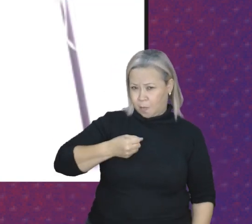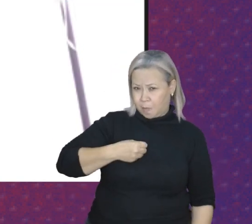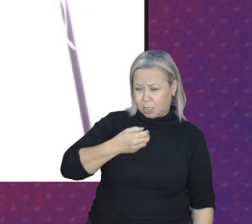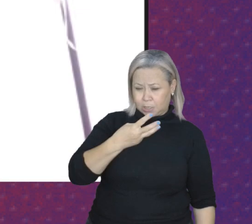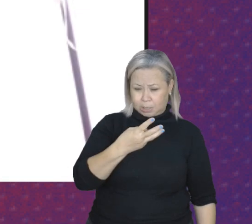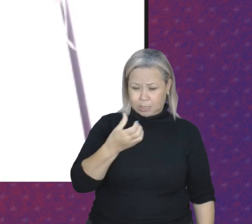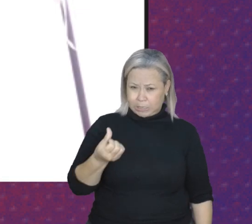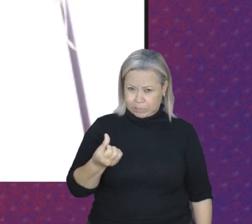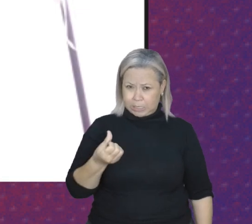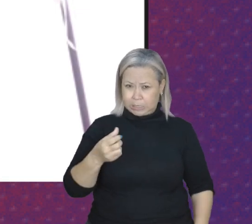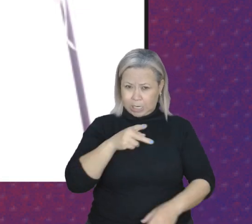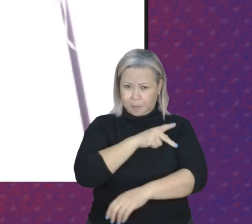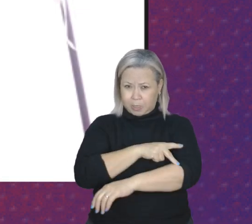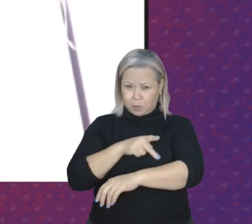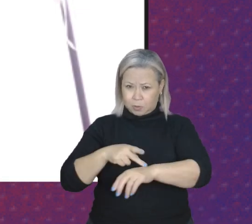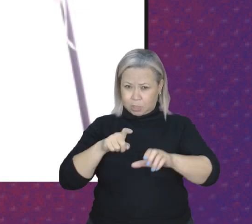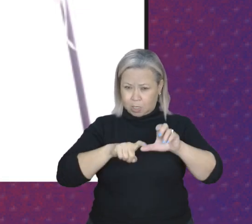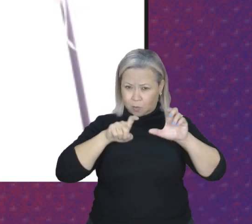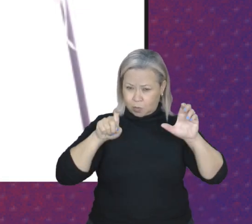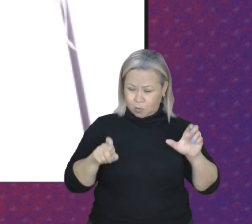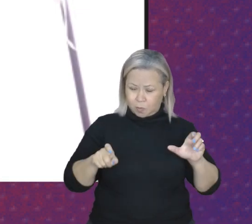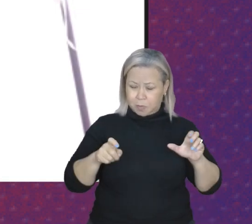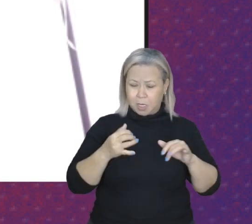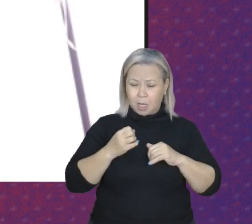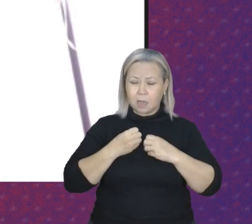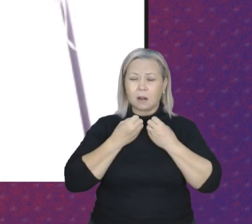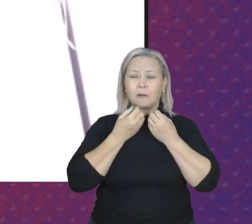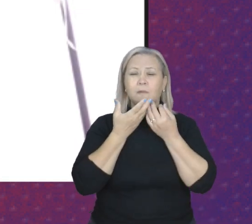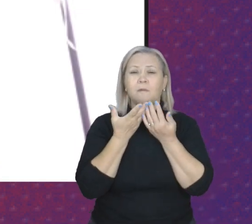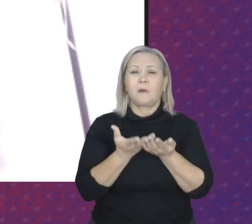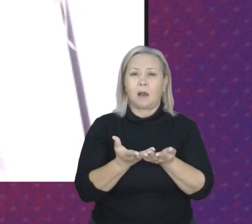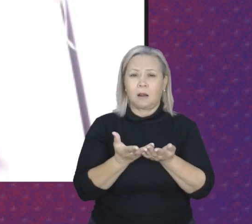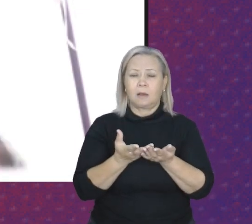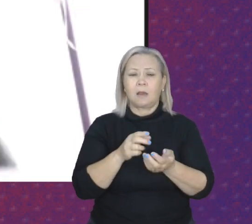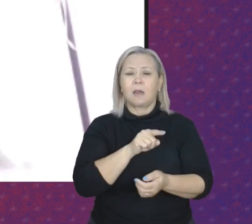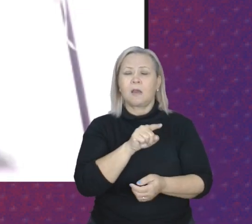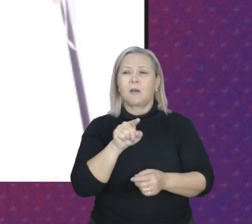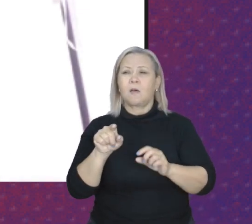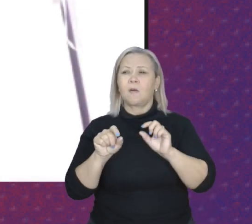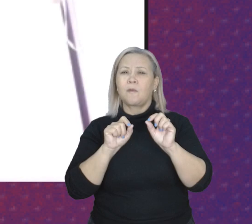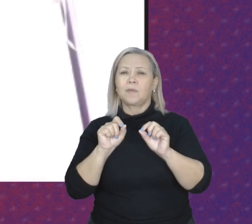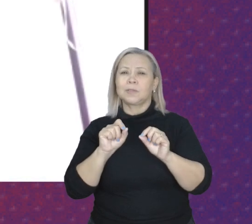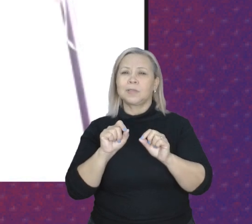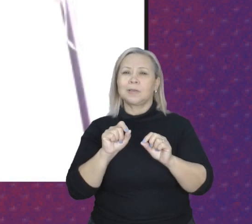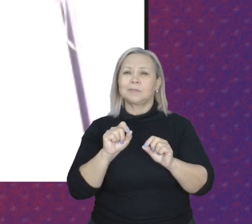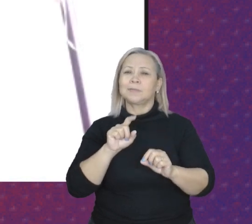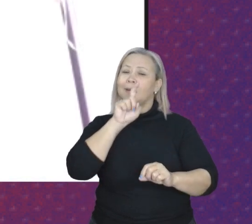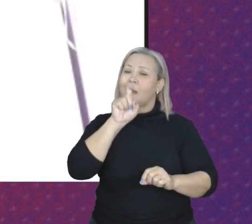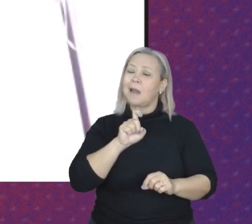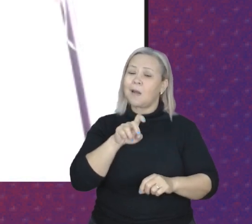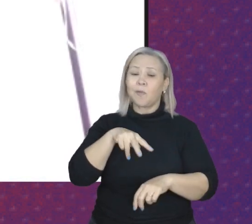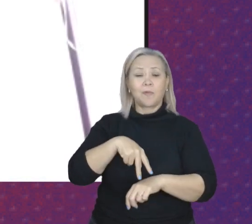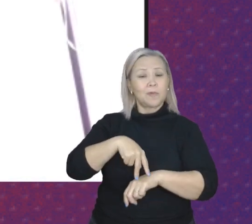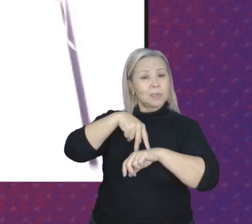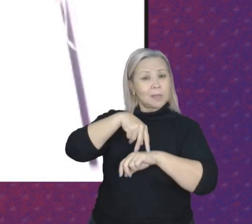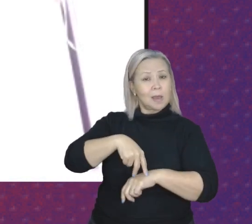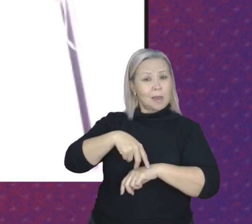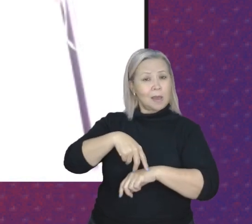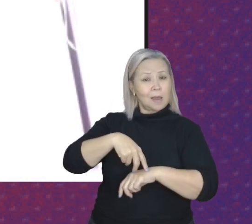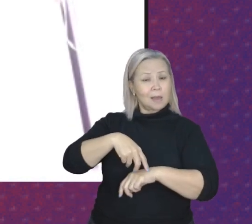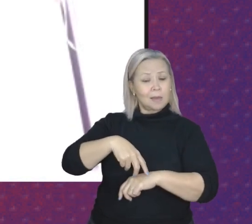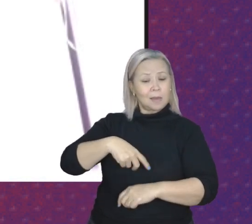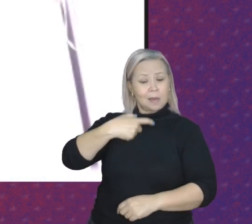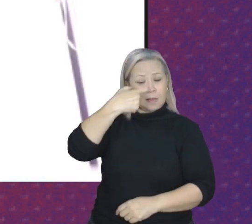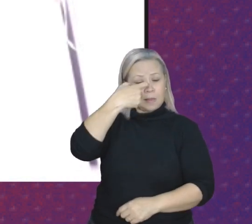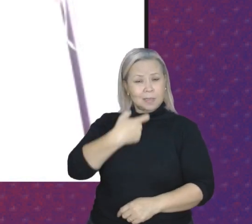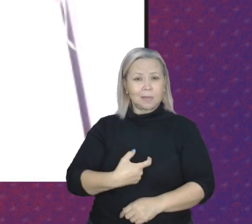Autonomia, em que ele diz, você só é o que está sendo, né? Você só é o que